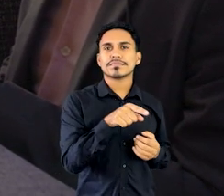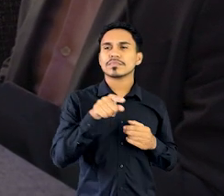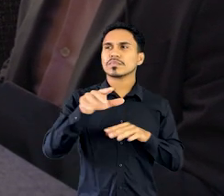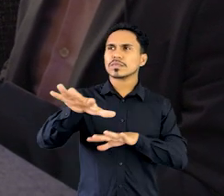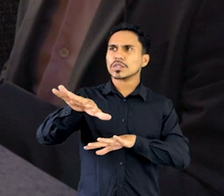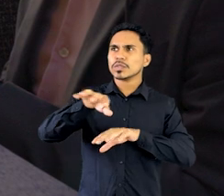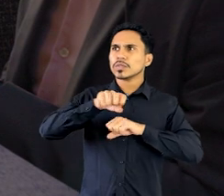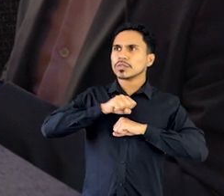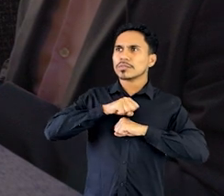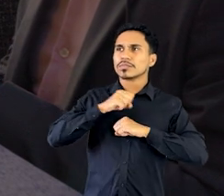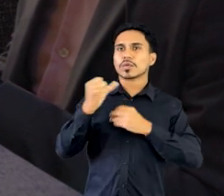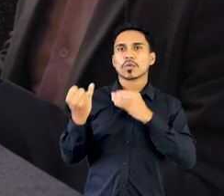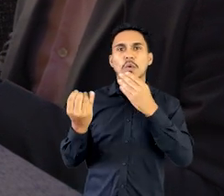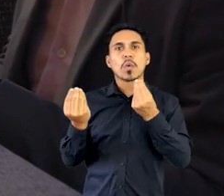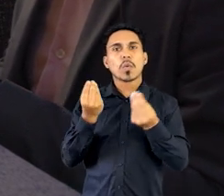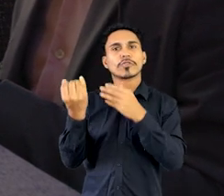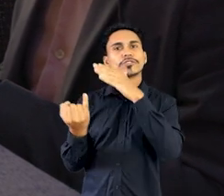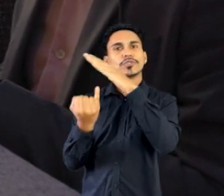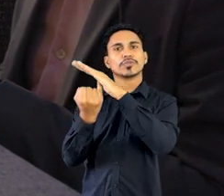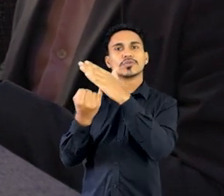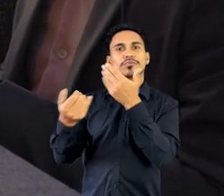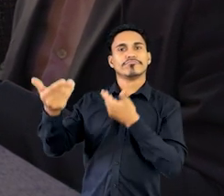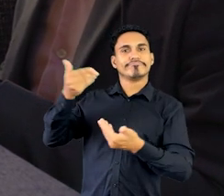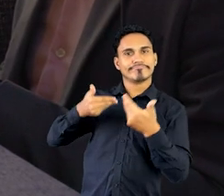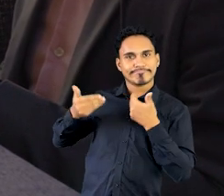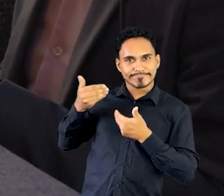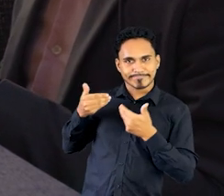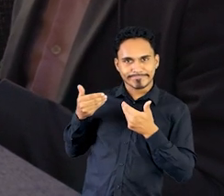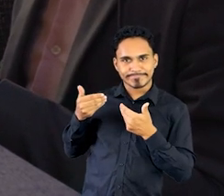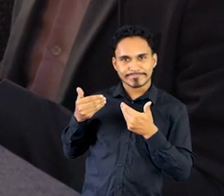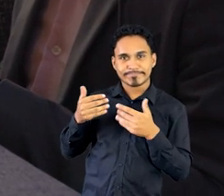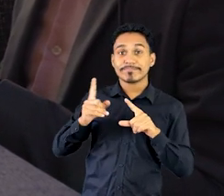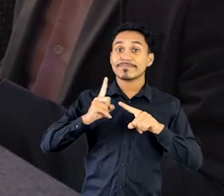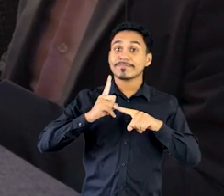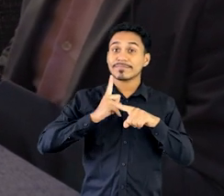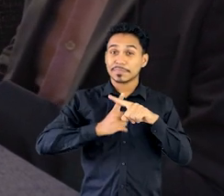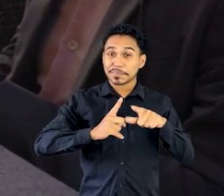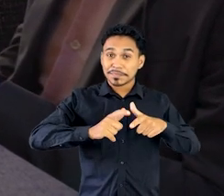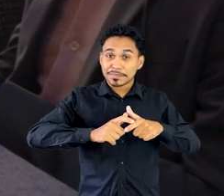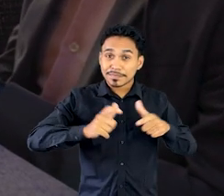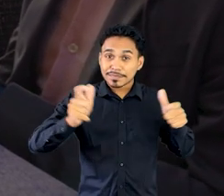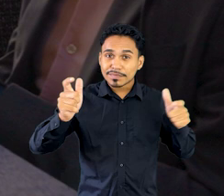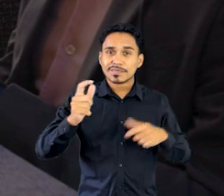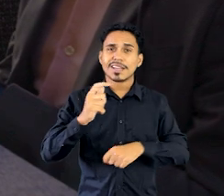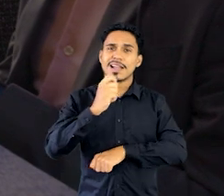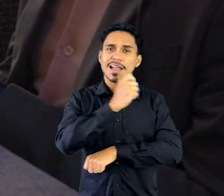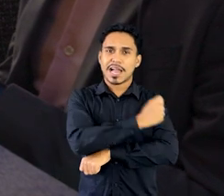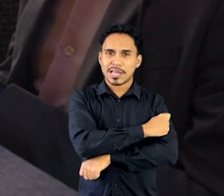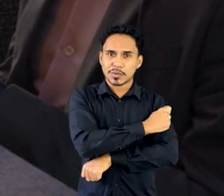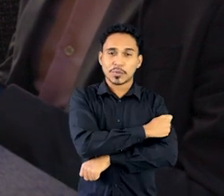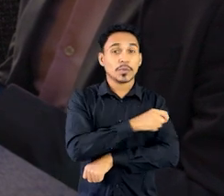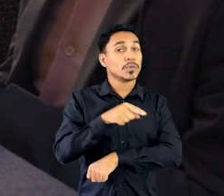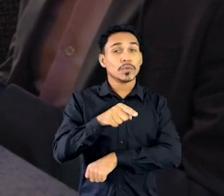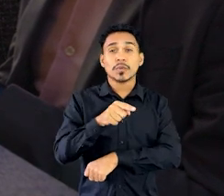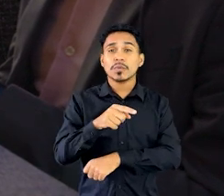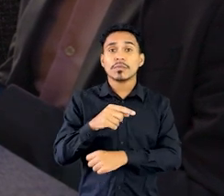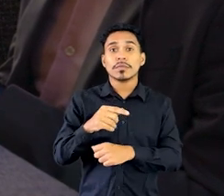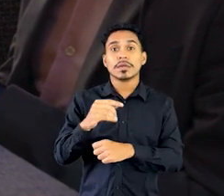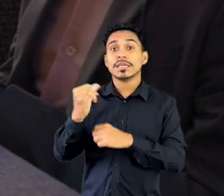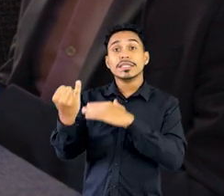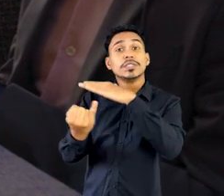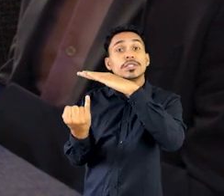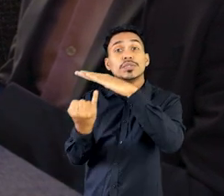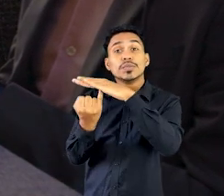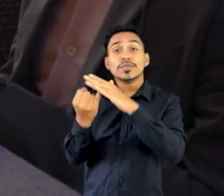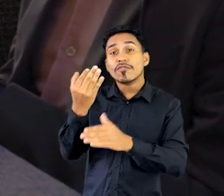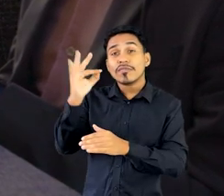forma como os institutos interagem com eles porque paraa maioria desses estudantes o Instituto